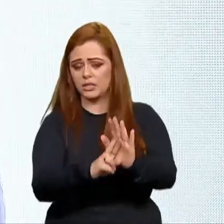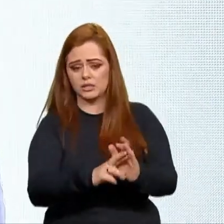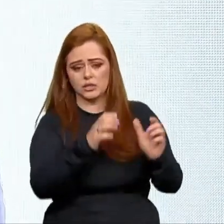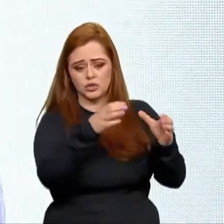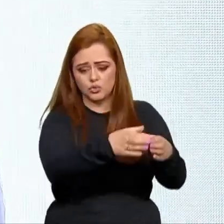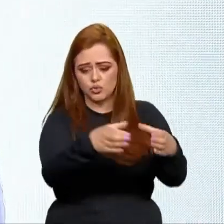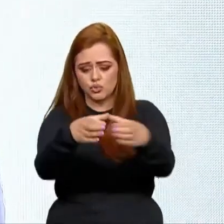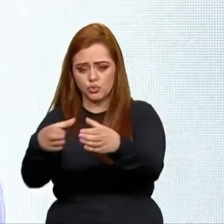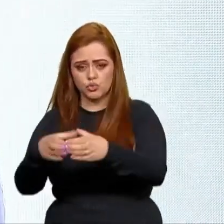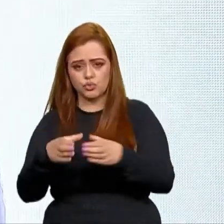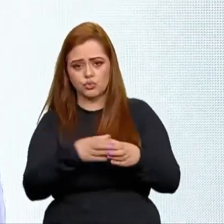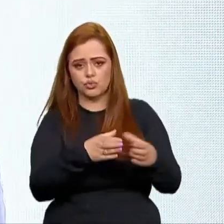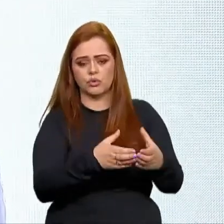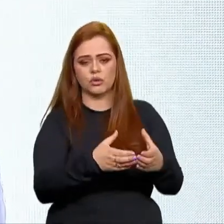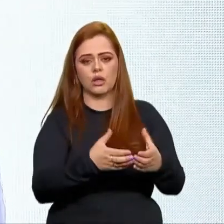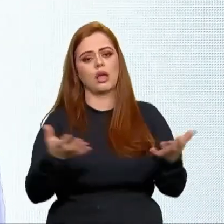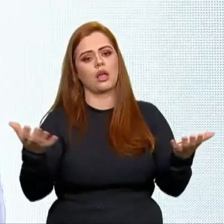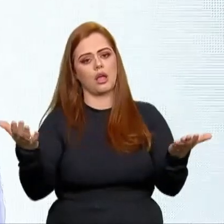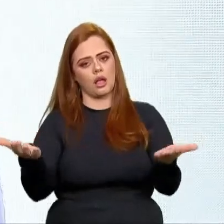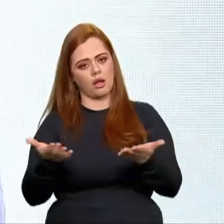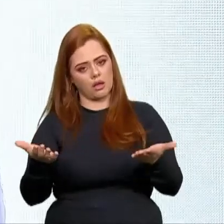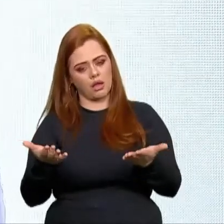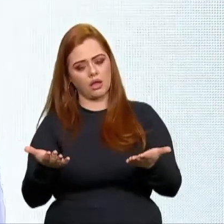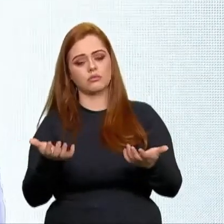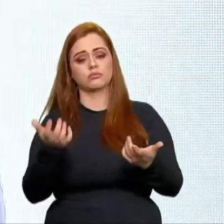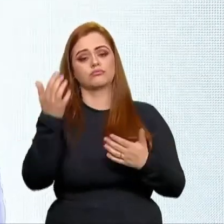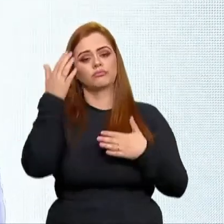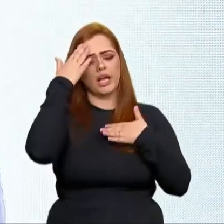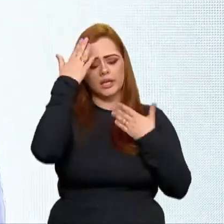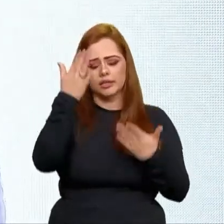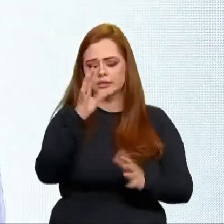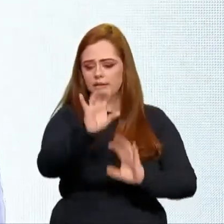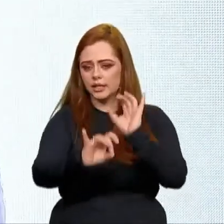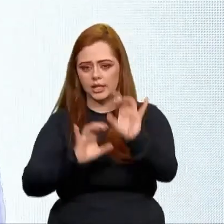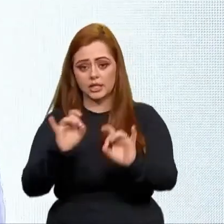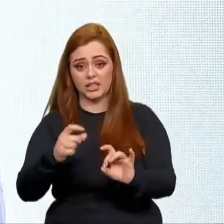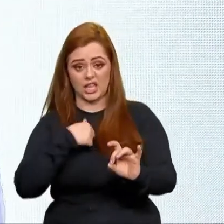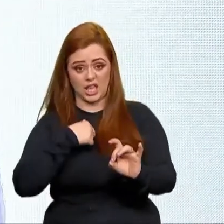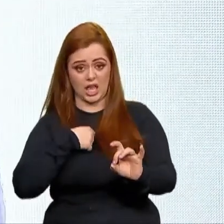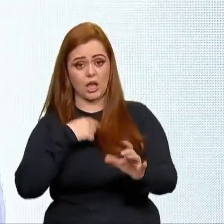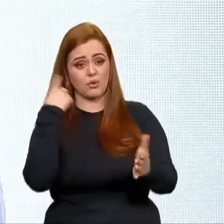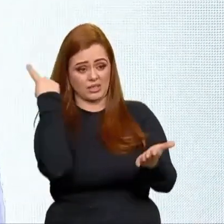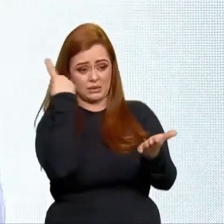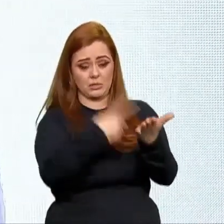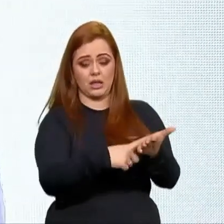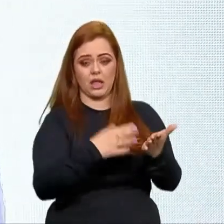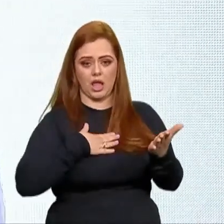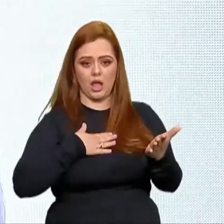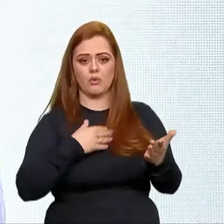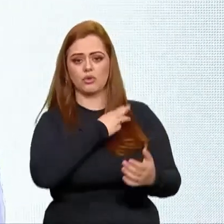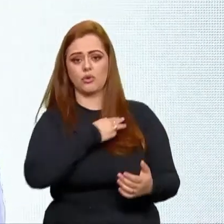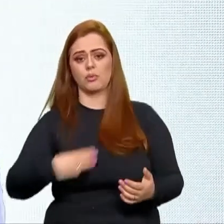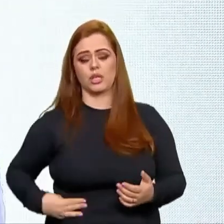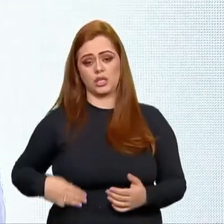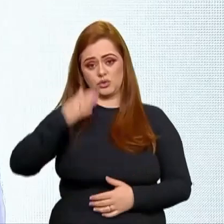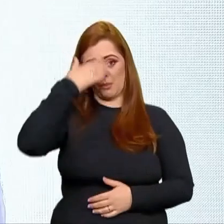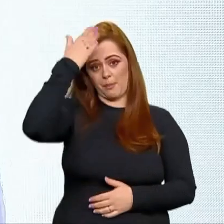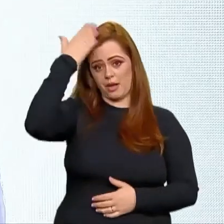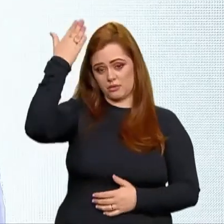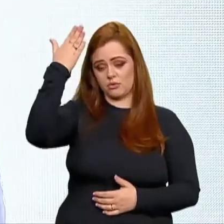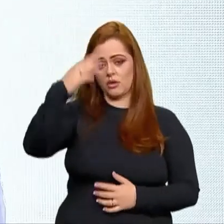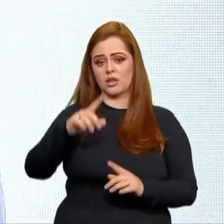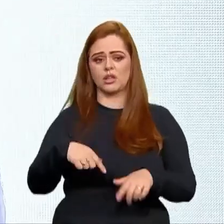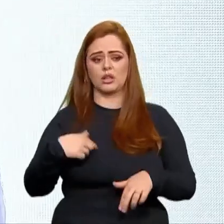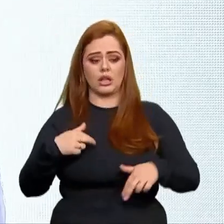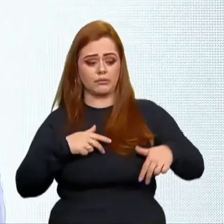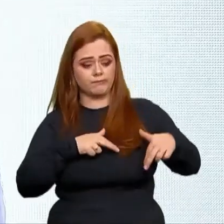momento agradecer. Assim, com essa determinação, eu e o ministro Márcio Macedo andamos, presidente, por